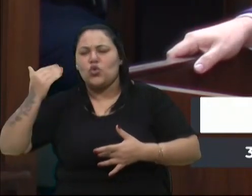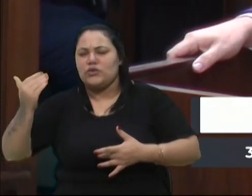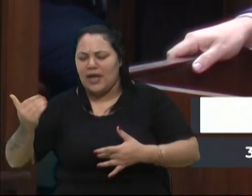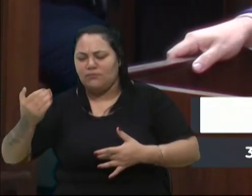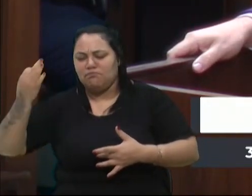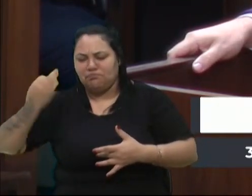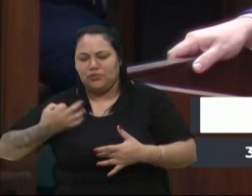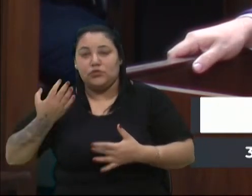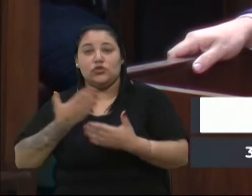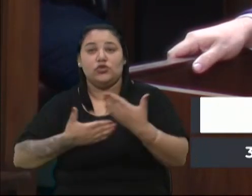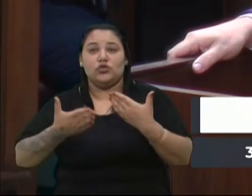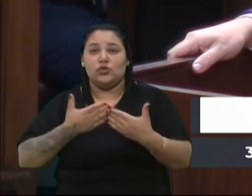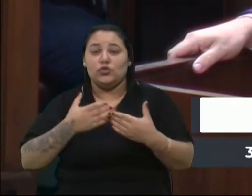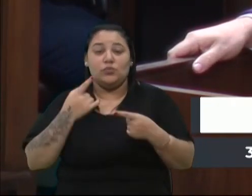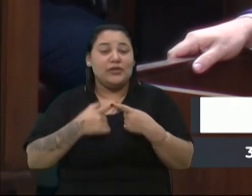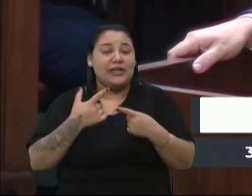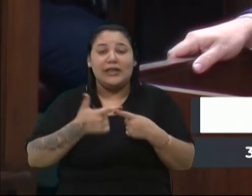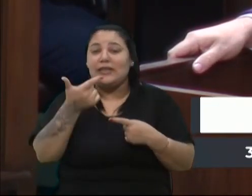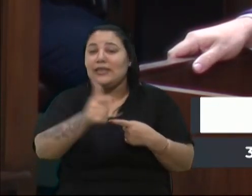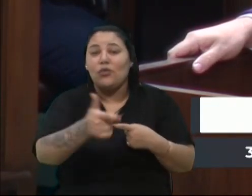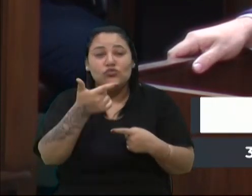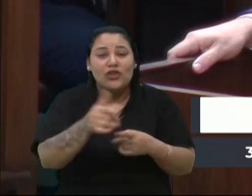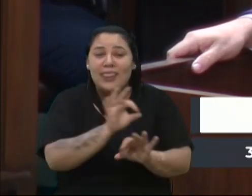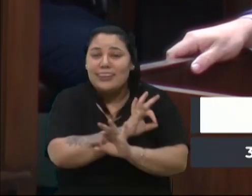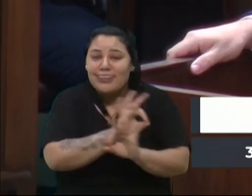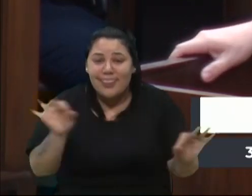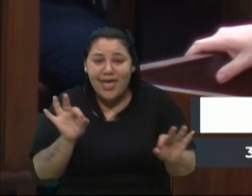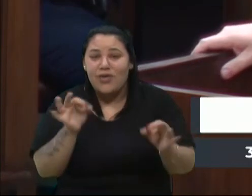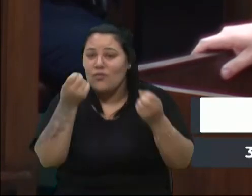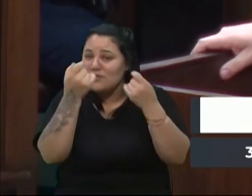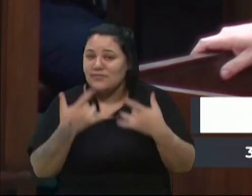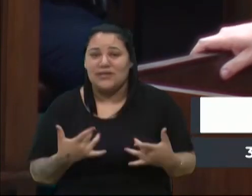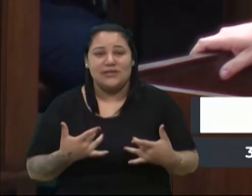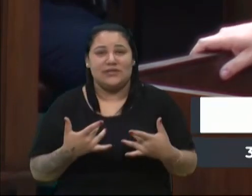vez que não havia justificativa do outro lado.